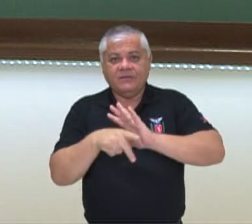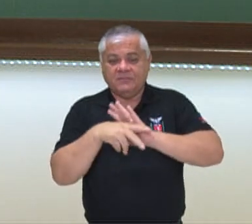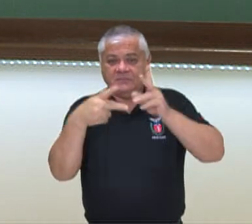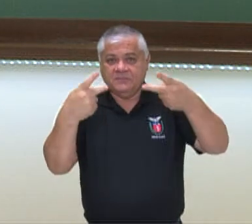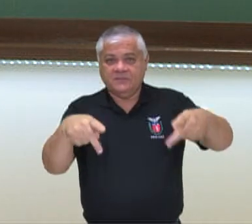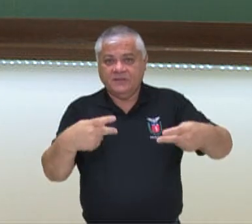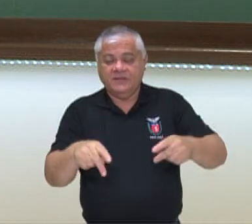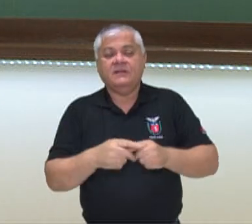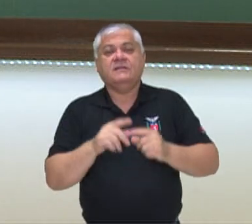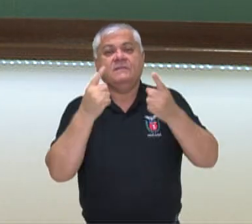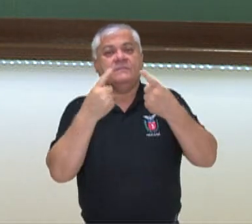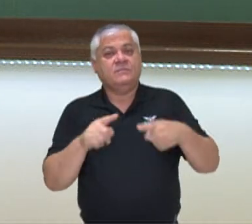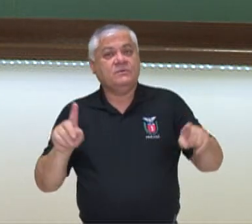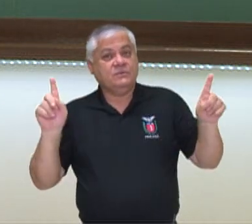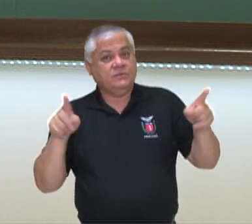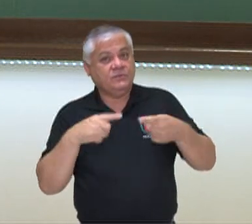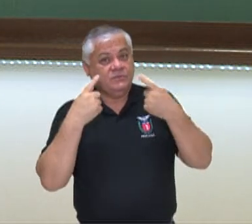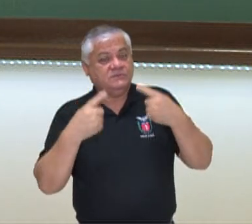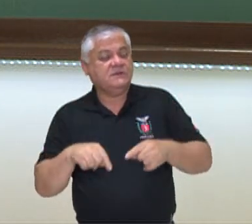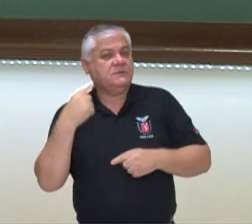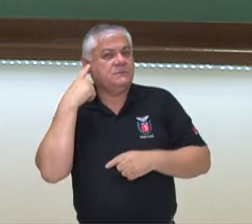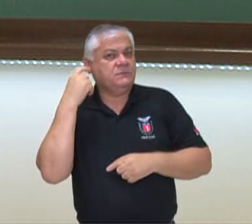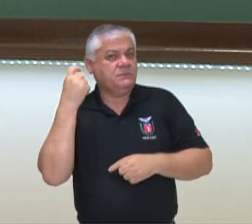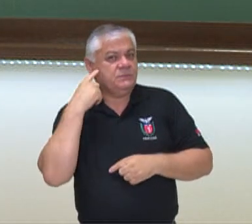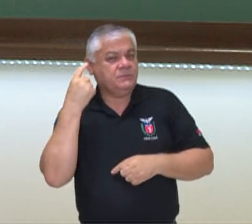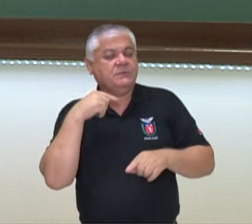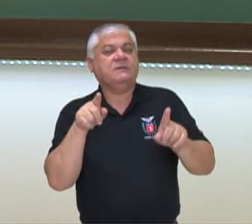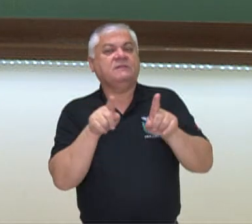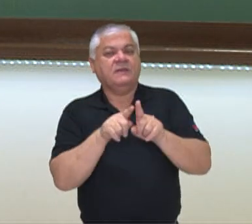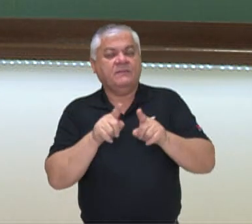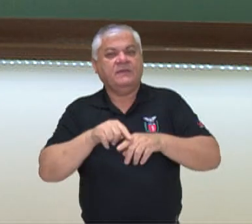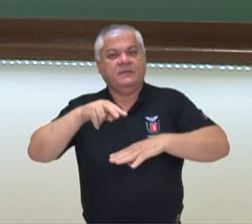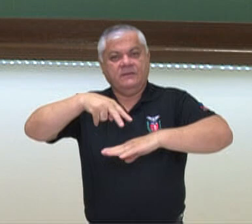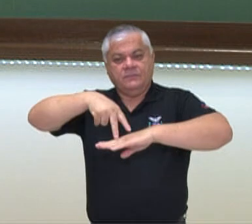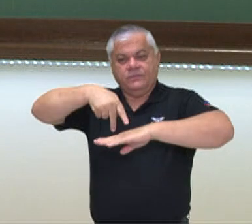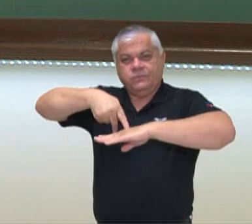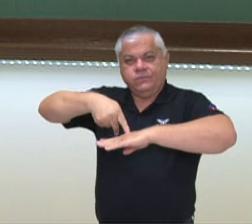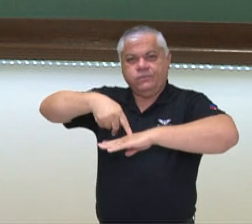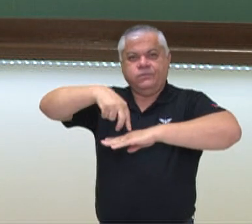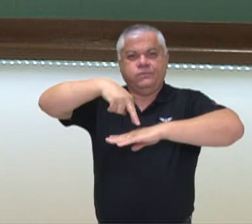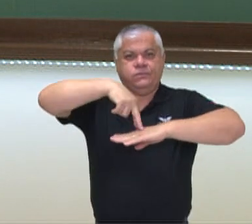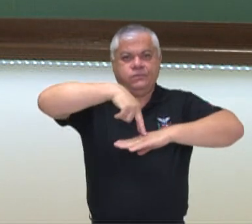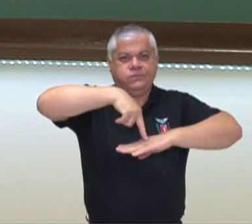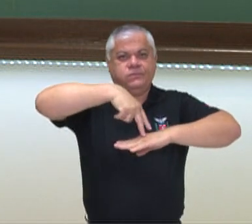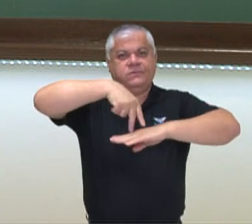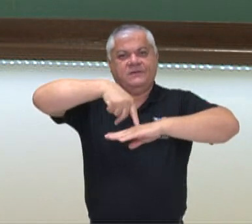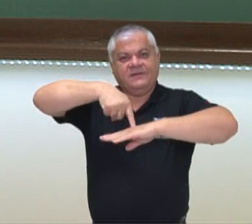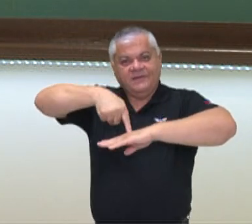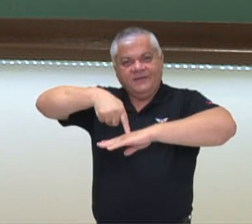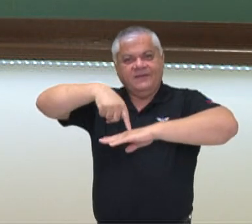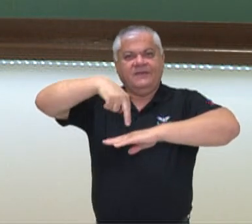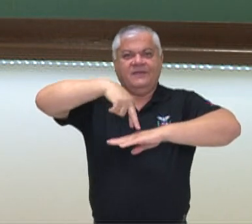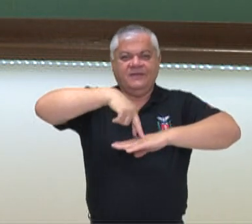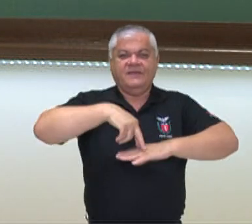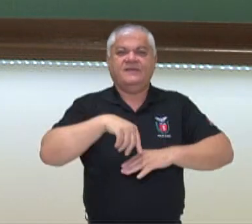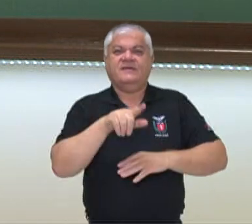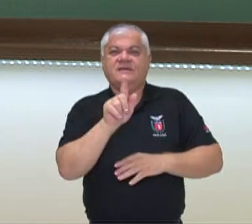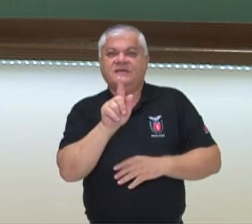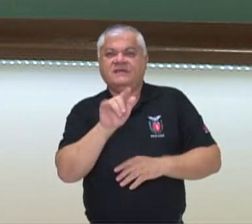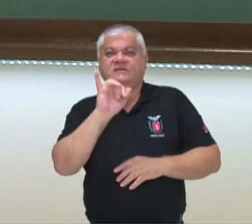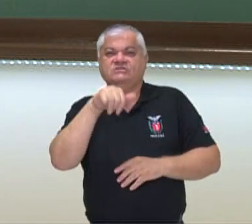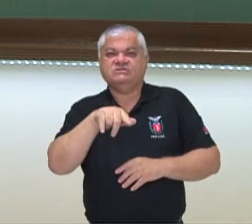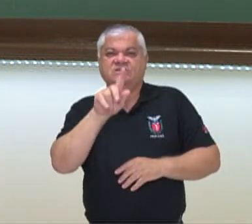principalmente pela música, pelo som e pelo gingado dos capoeiristas, tá? A ginga, ela tem